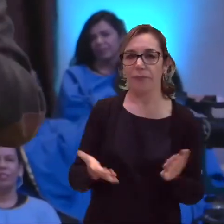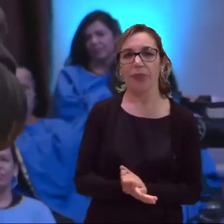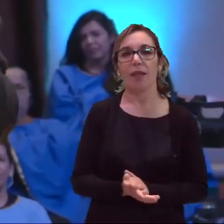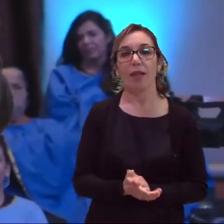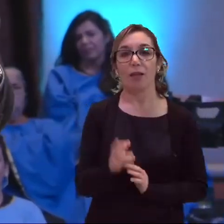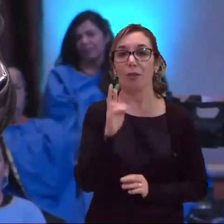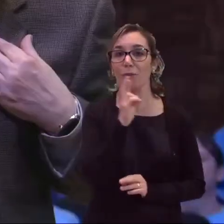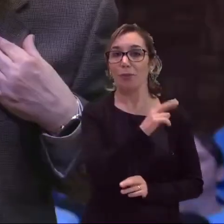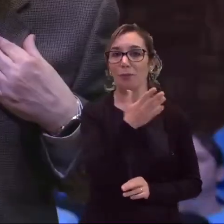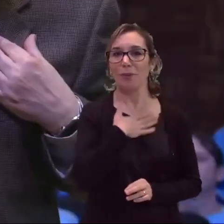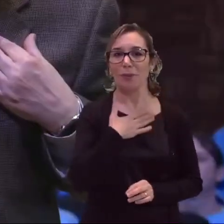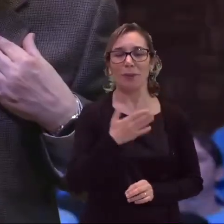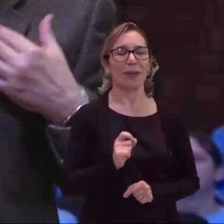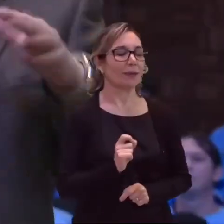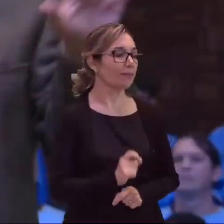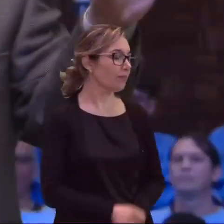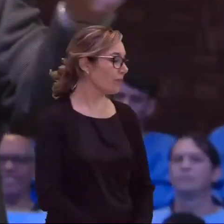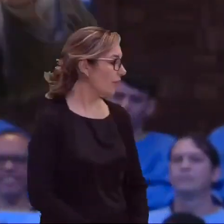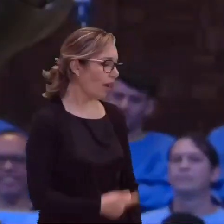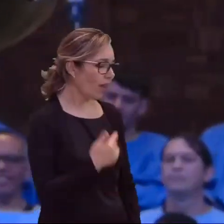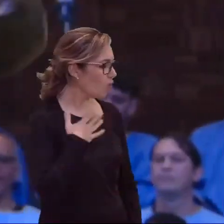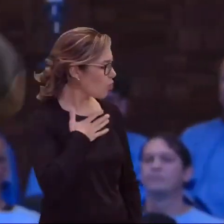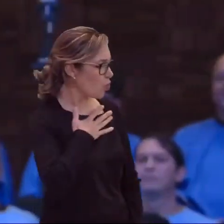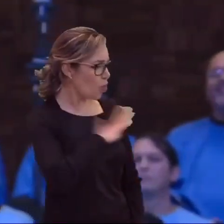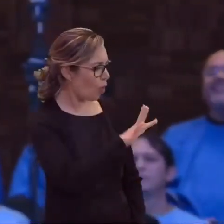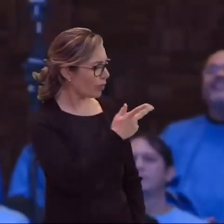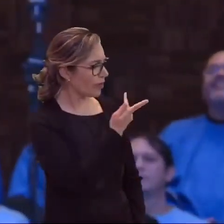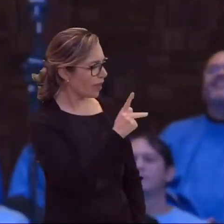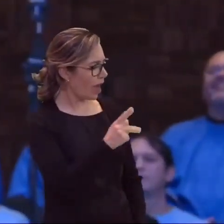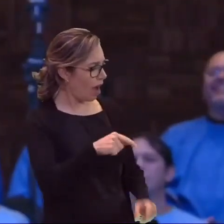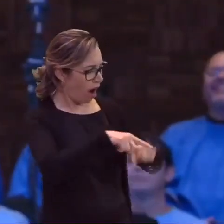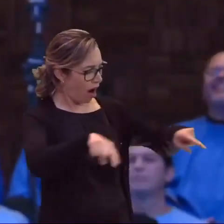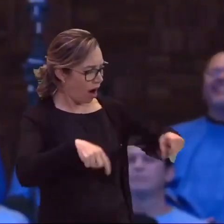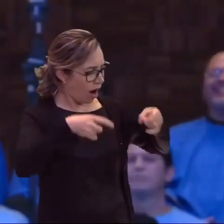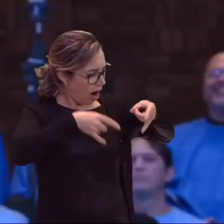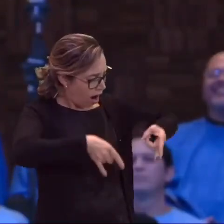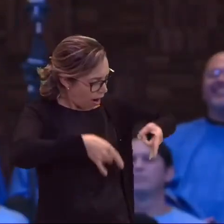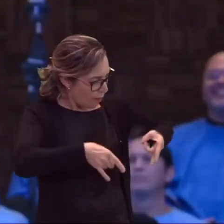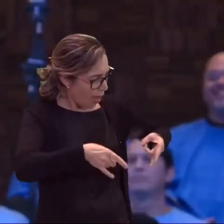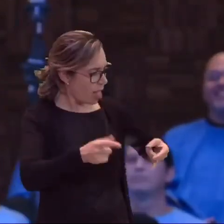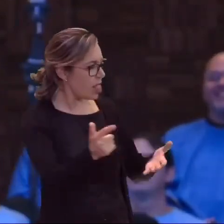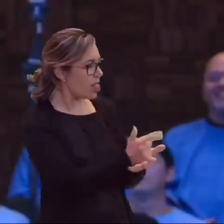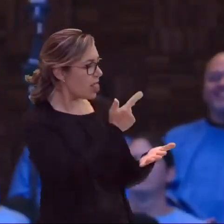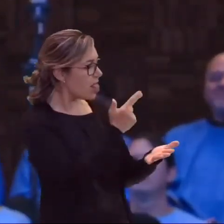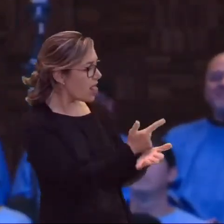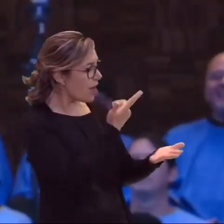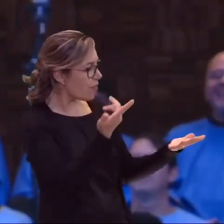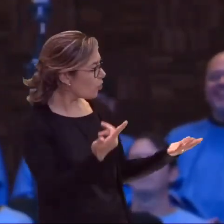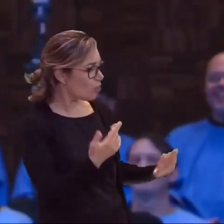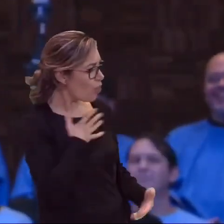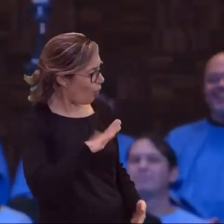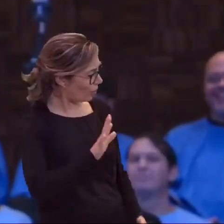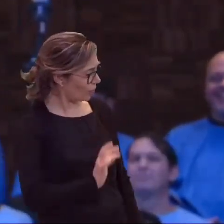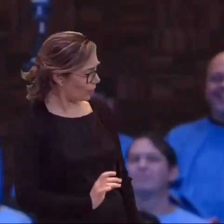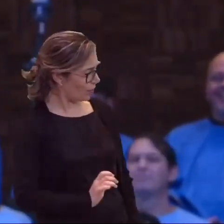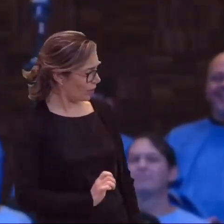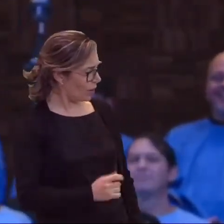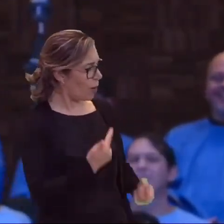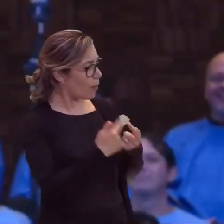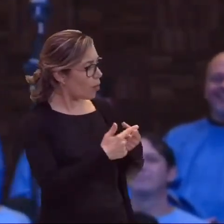e no quarto você é meu de mais ninguém nem dos livros negócio bom né Tá